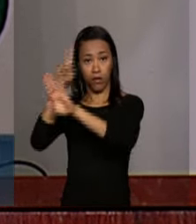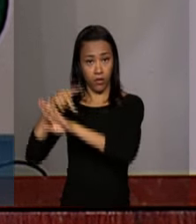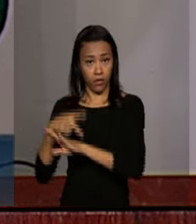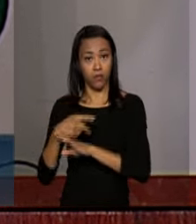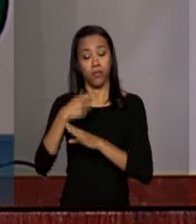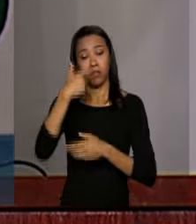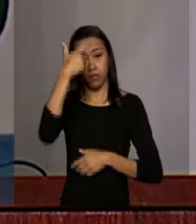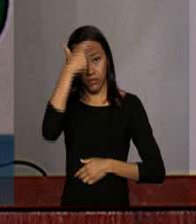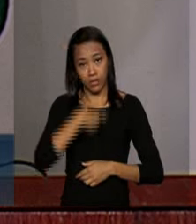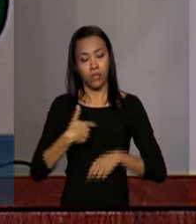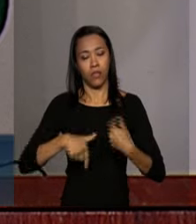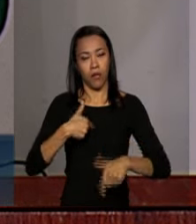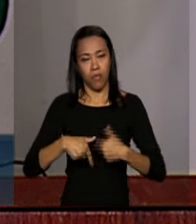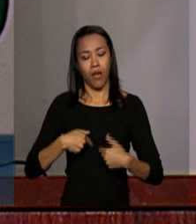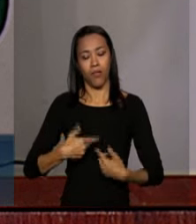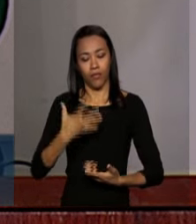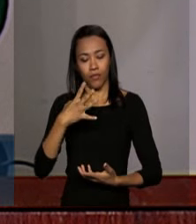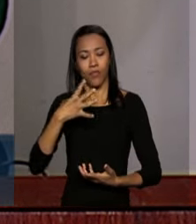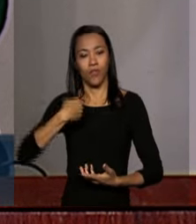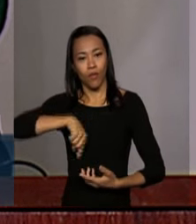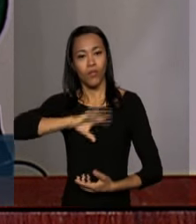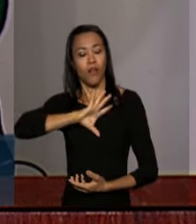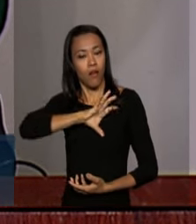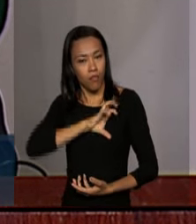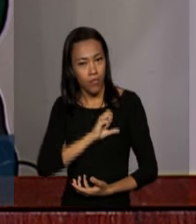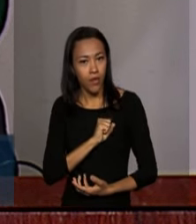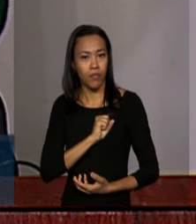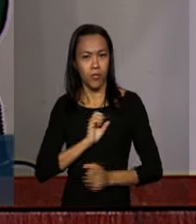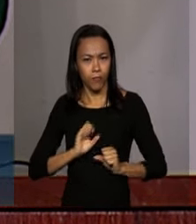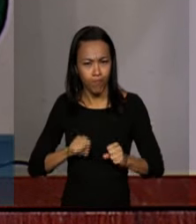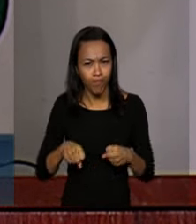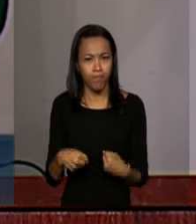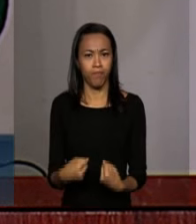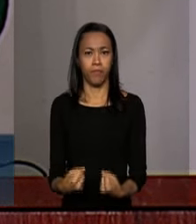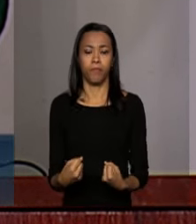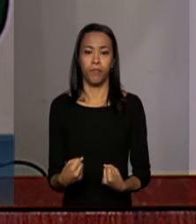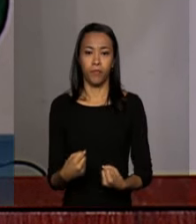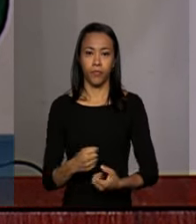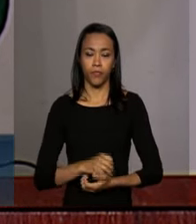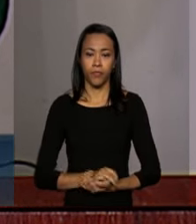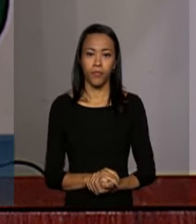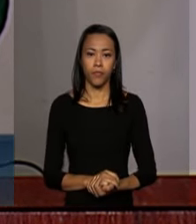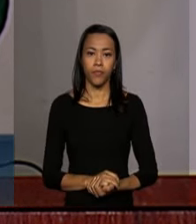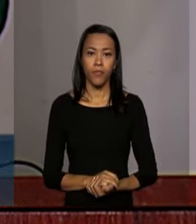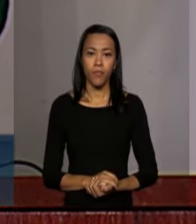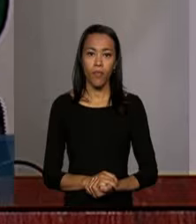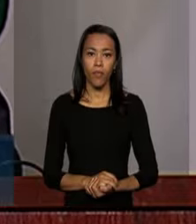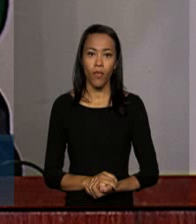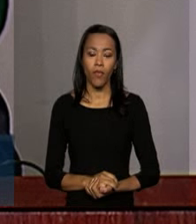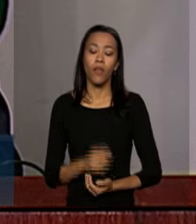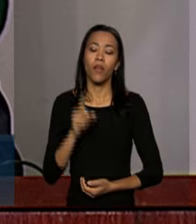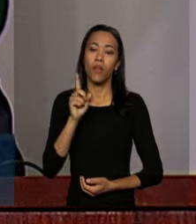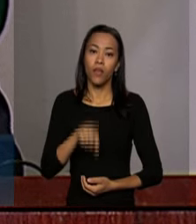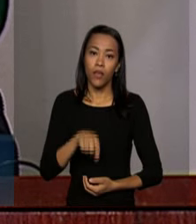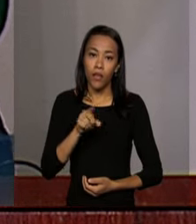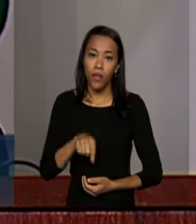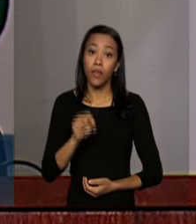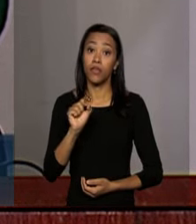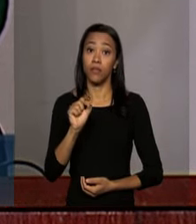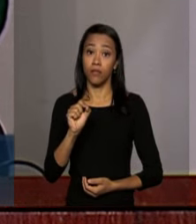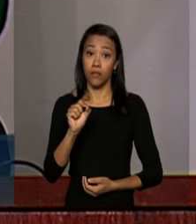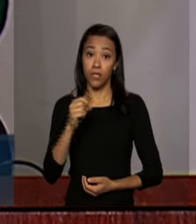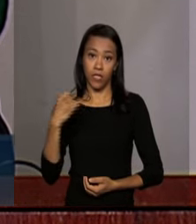orgulhamos e que desempenhamos com amor e esmero. Em que pese a evidente relevância da